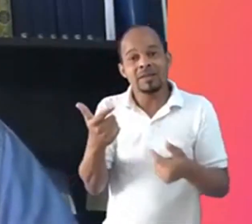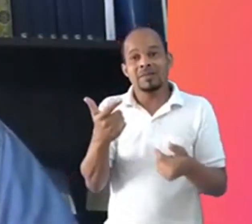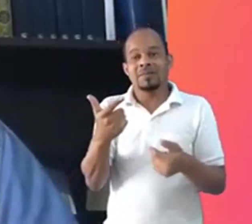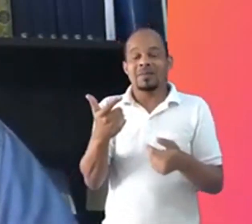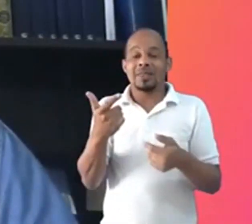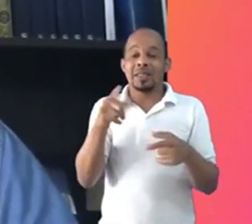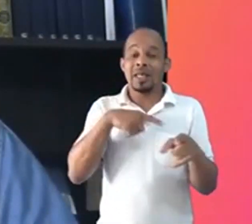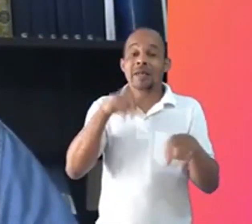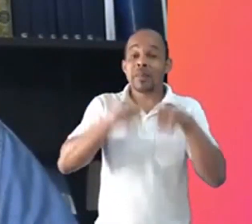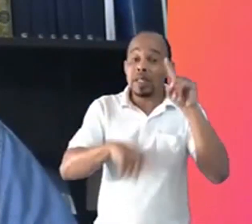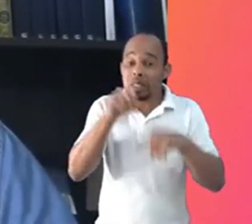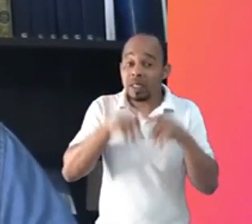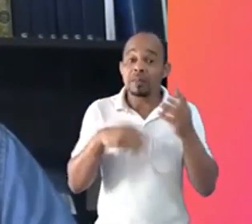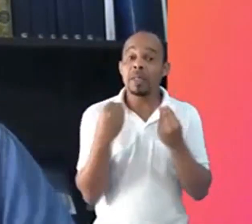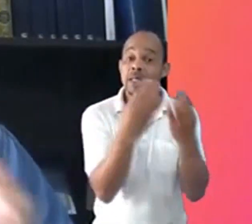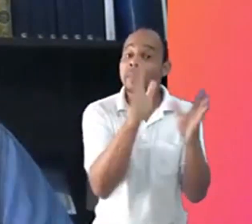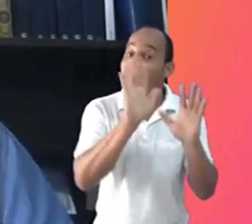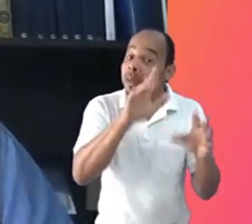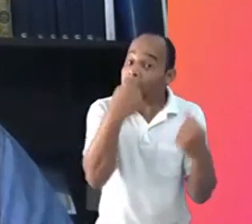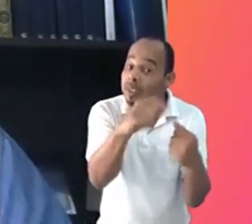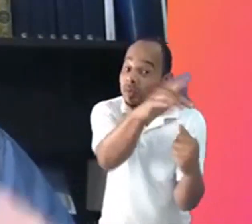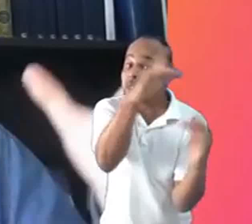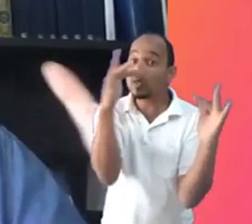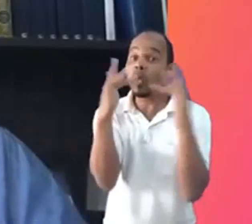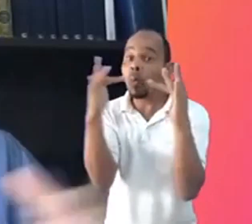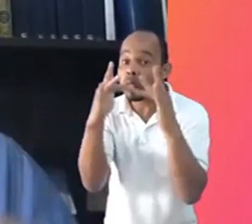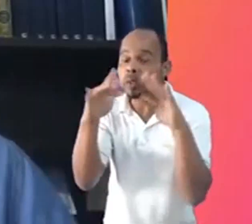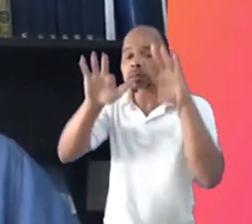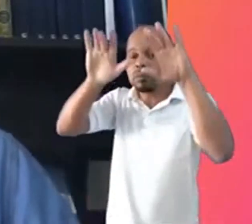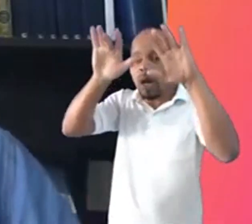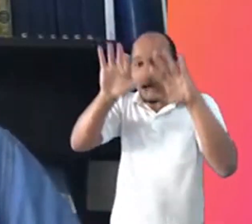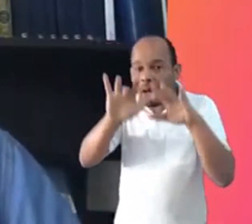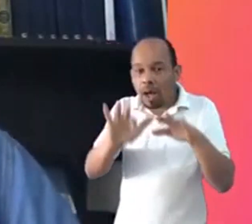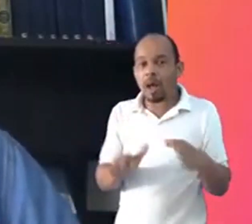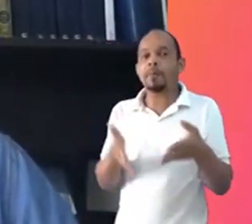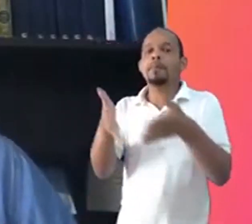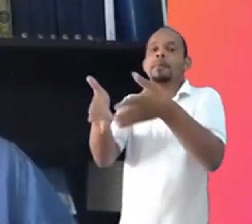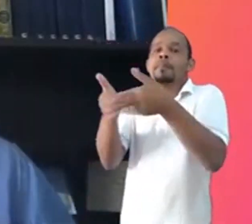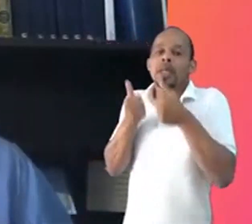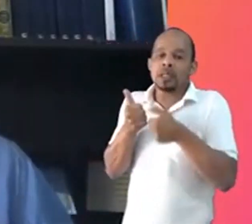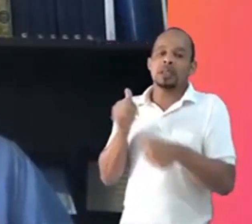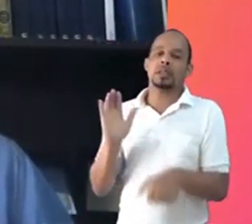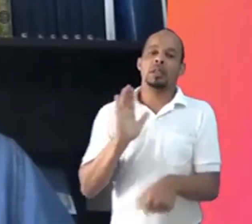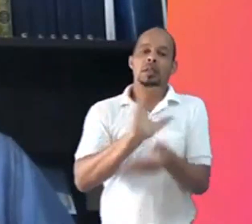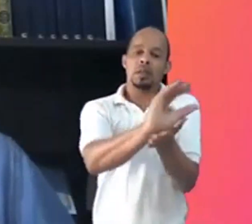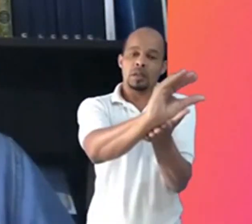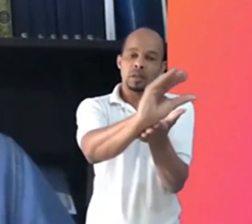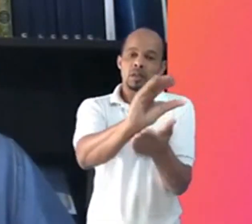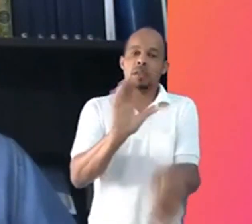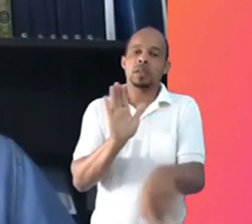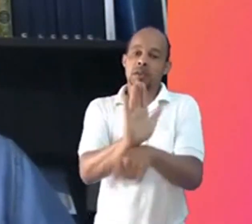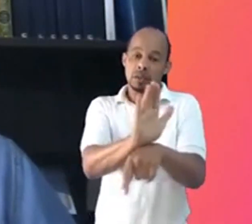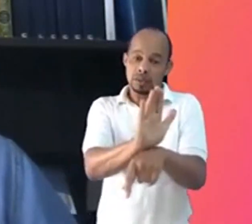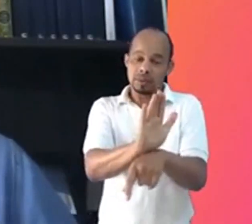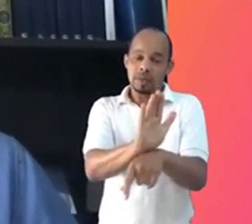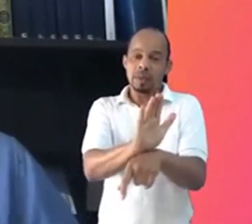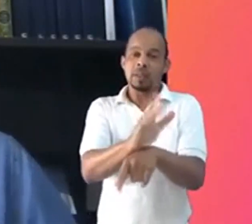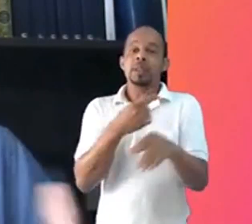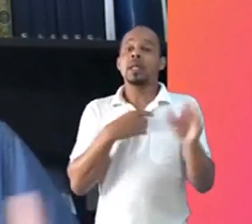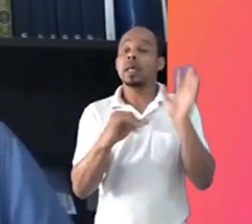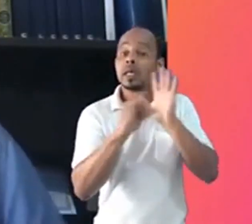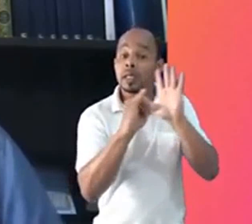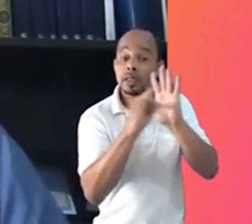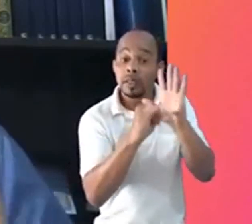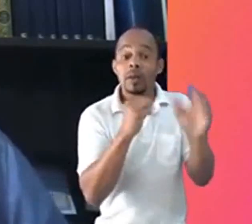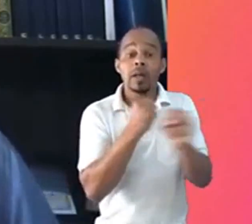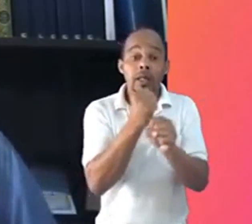material que você pode pegar lá na praça, mas para isso você tem que entrar com uma solicitação de auxílio. Você vai ter lá o edital